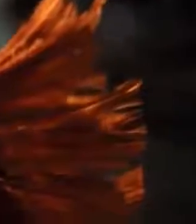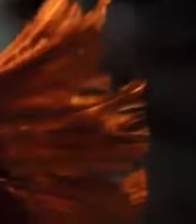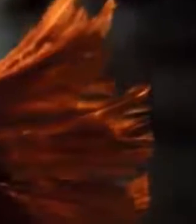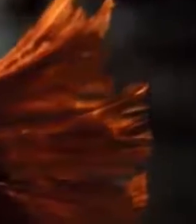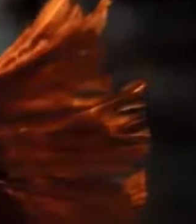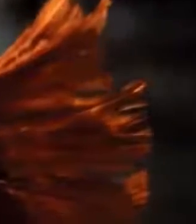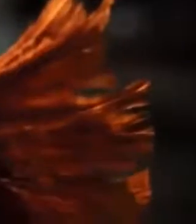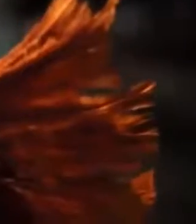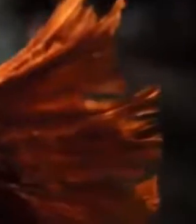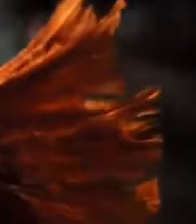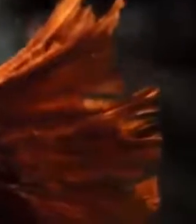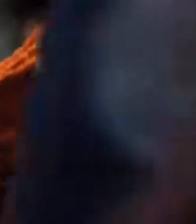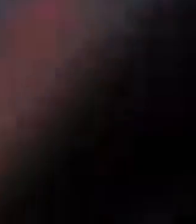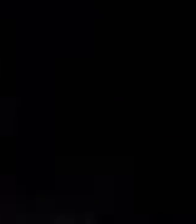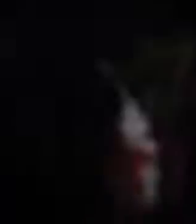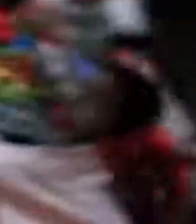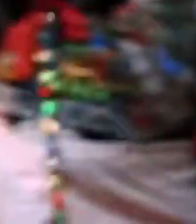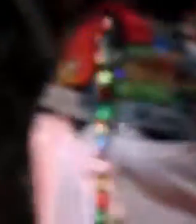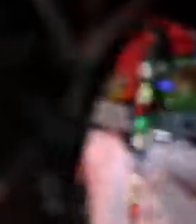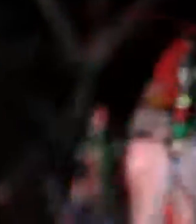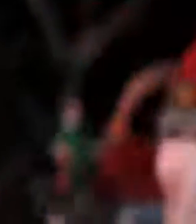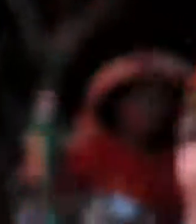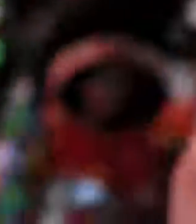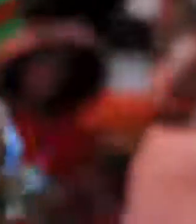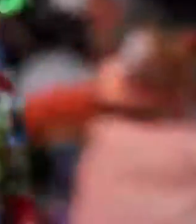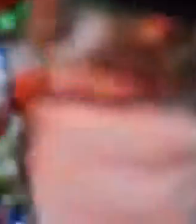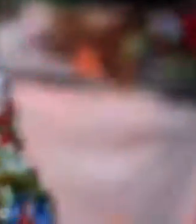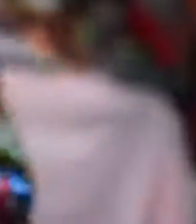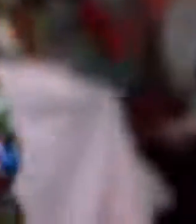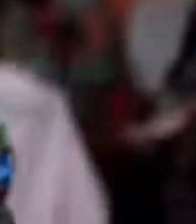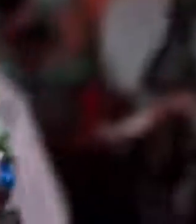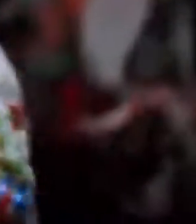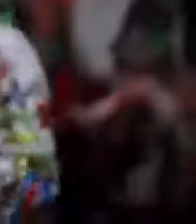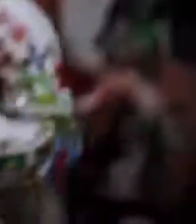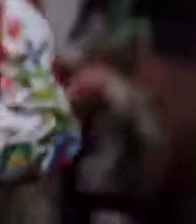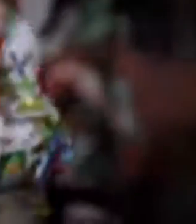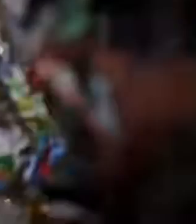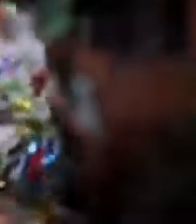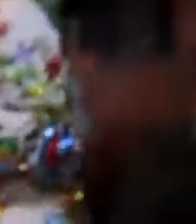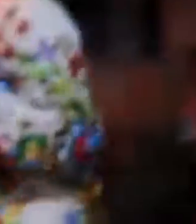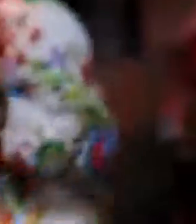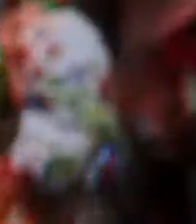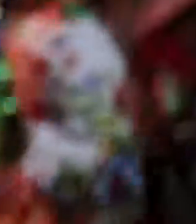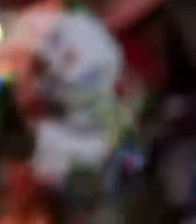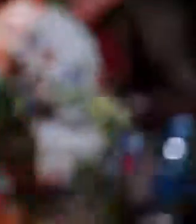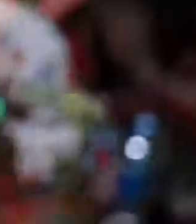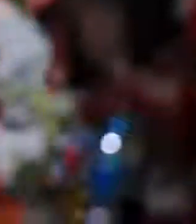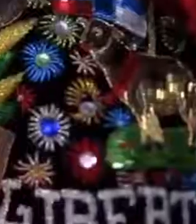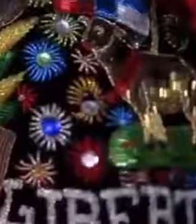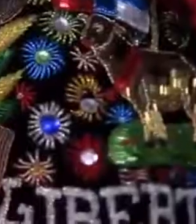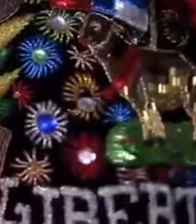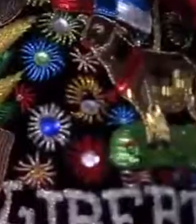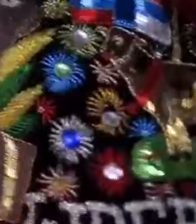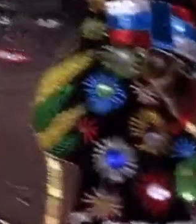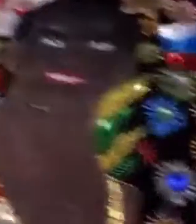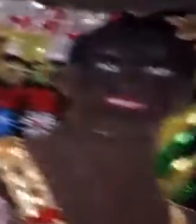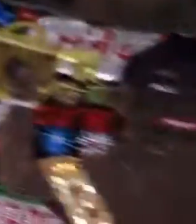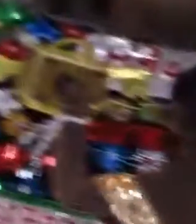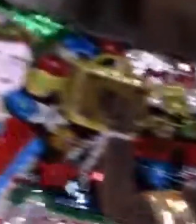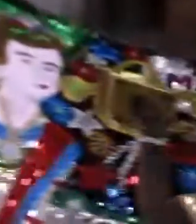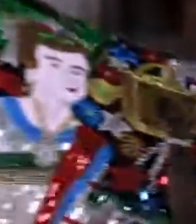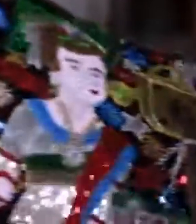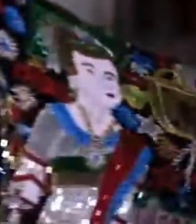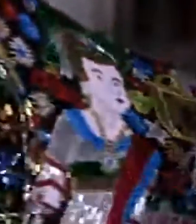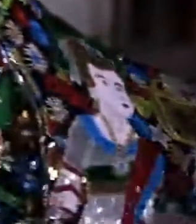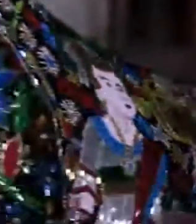É um nego Ernesto, tem até uma na fogueira. É um nego Ernesto,